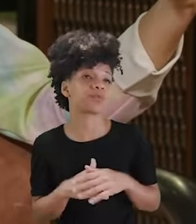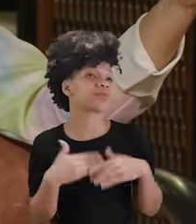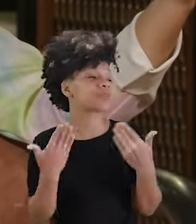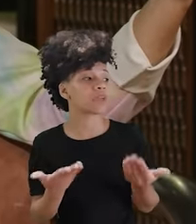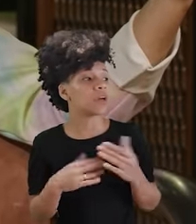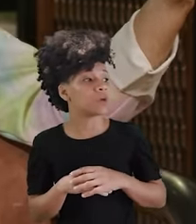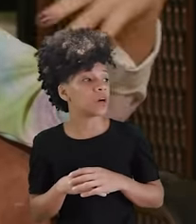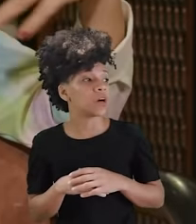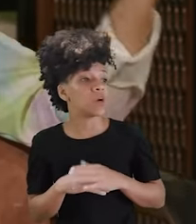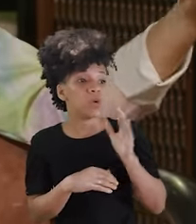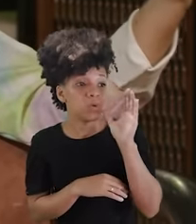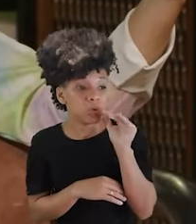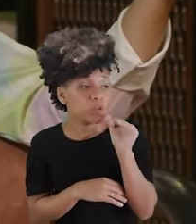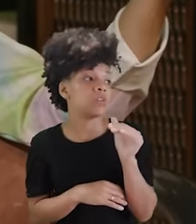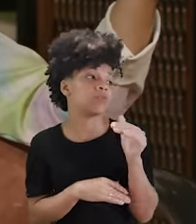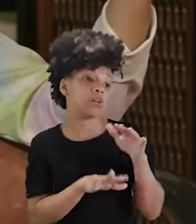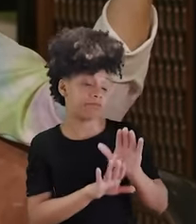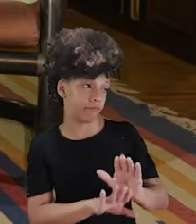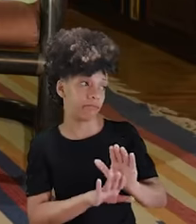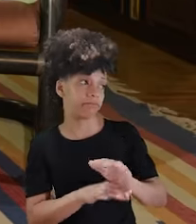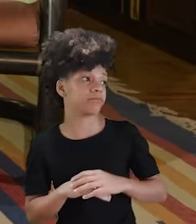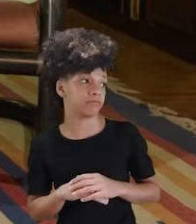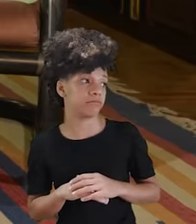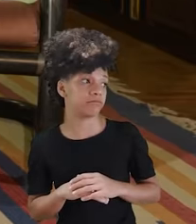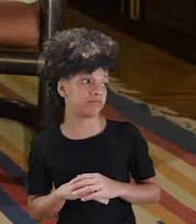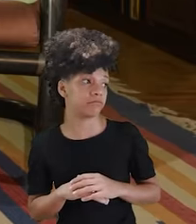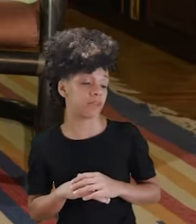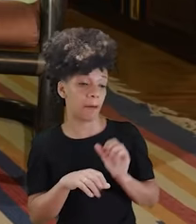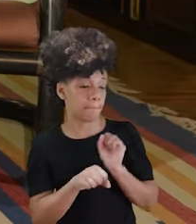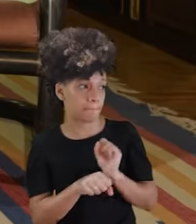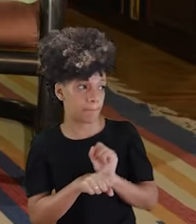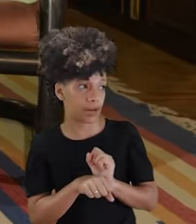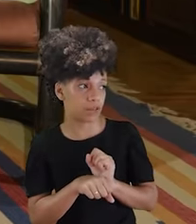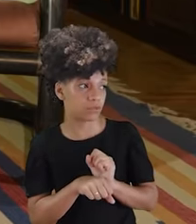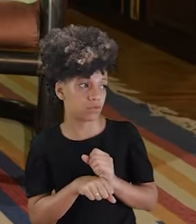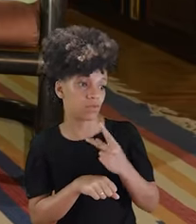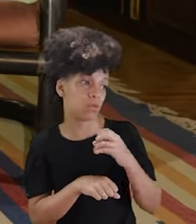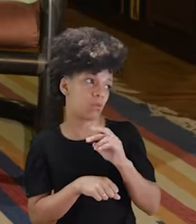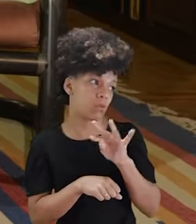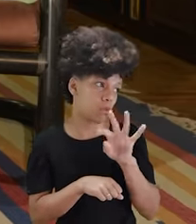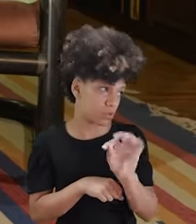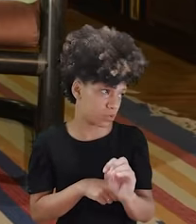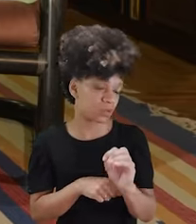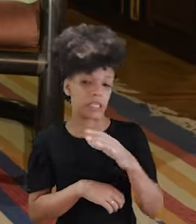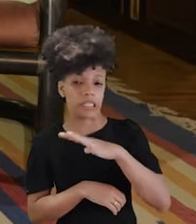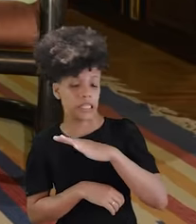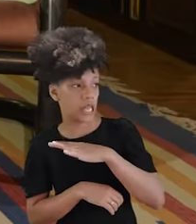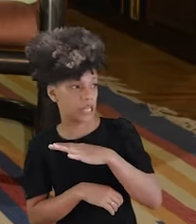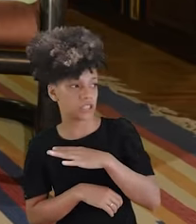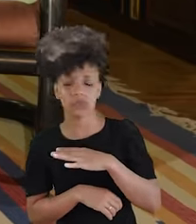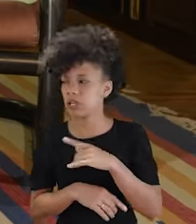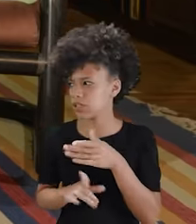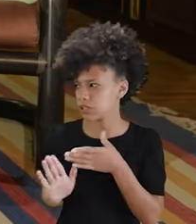parado num determinado Porto numa determinada a cidade esse momento tripulante virar passageiro vai para piscina não